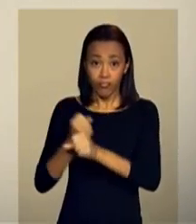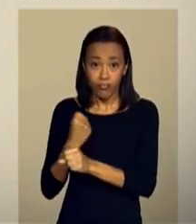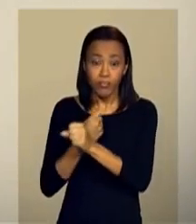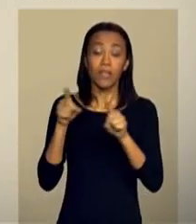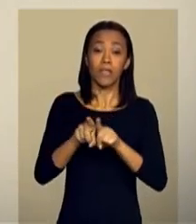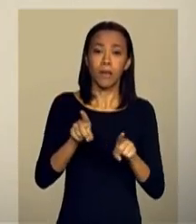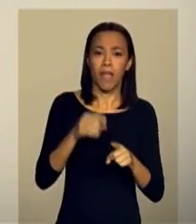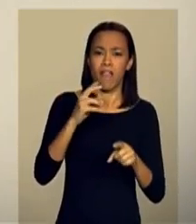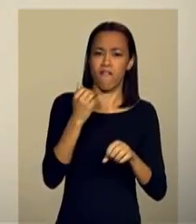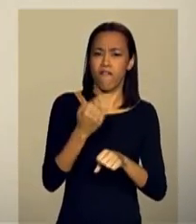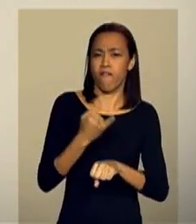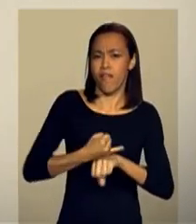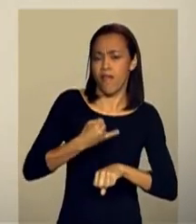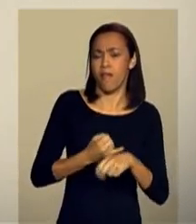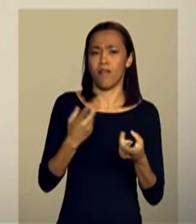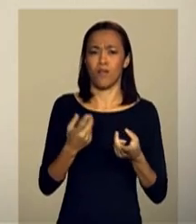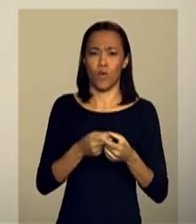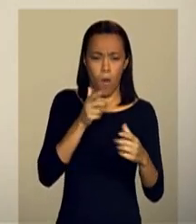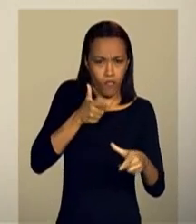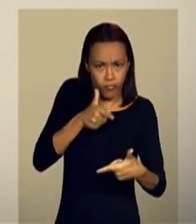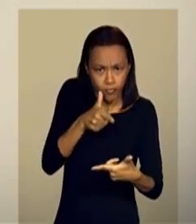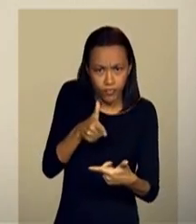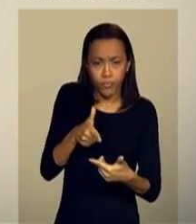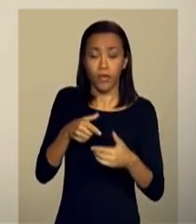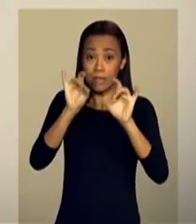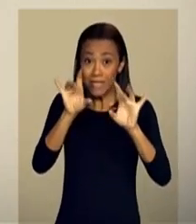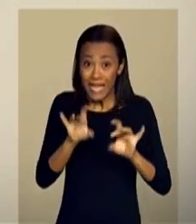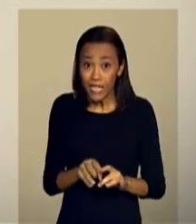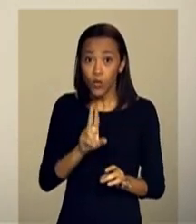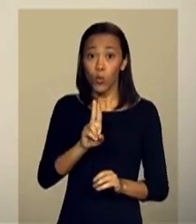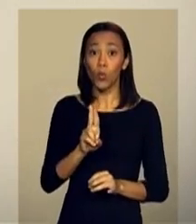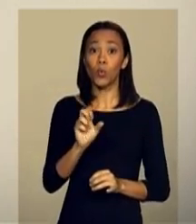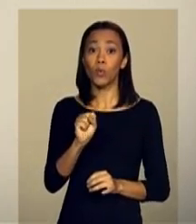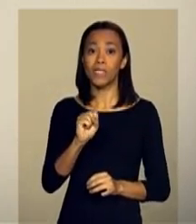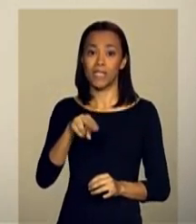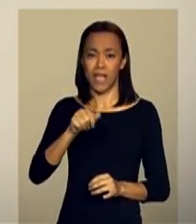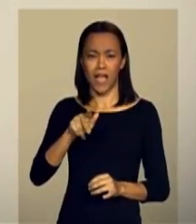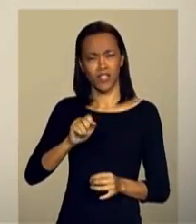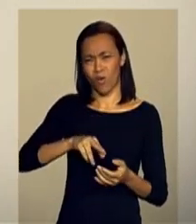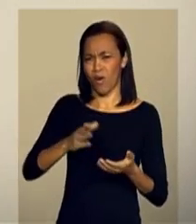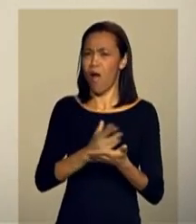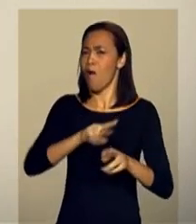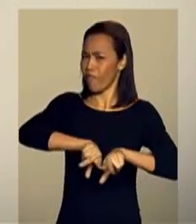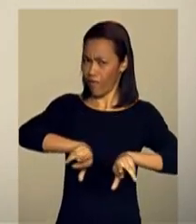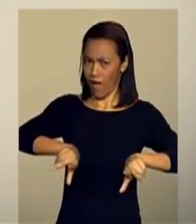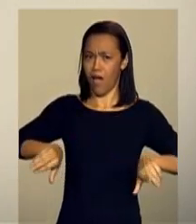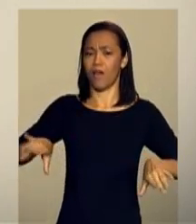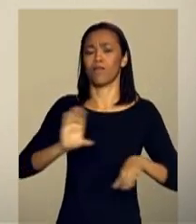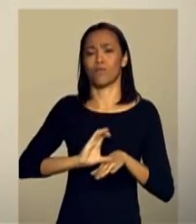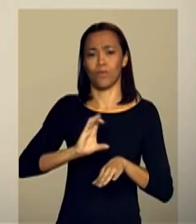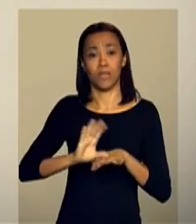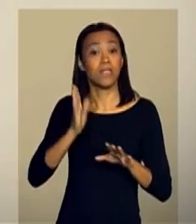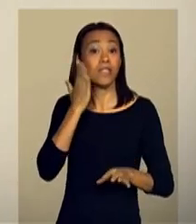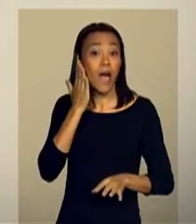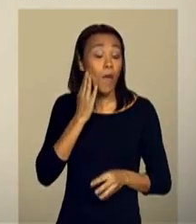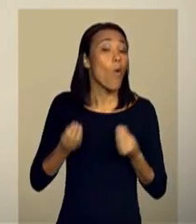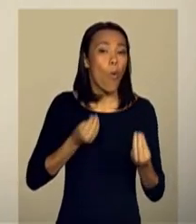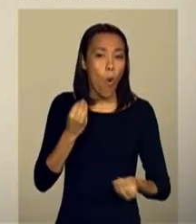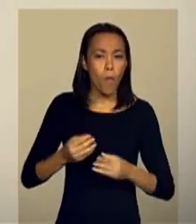ferreiro amador, soldador, especialista em usinagem. Só para falar em alguns dos cursos, sabe, Lucien?